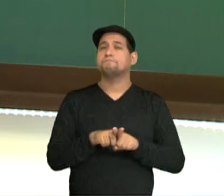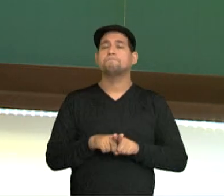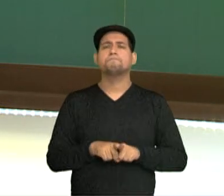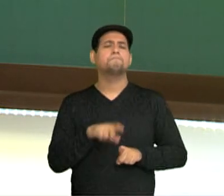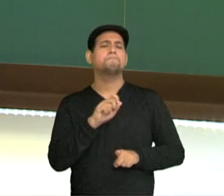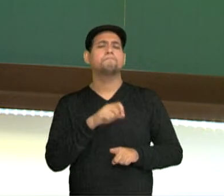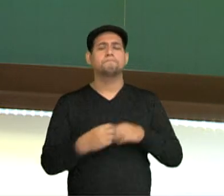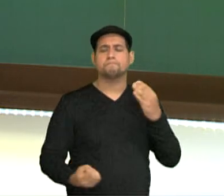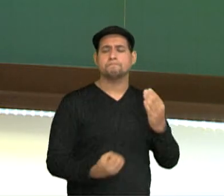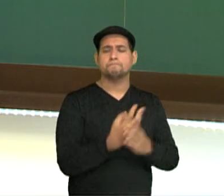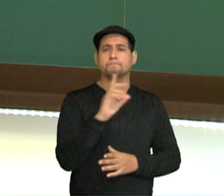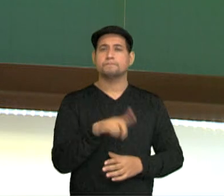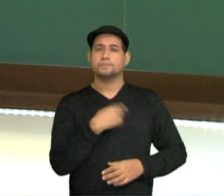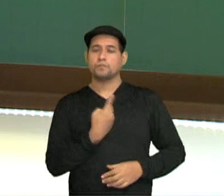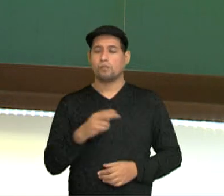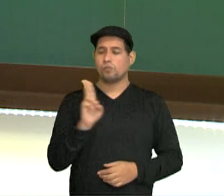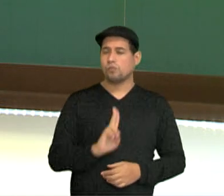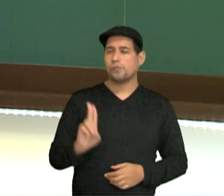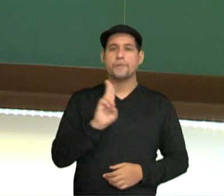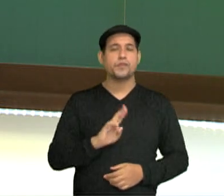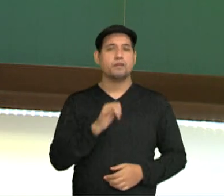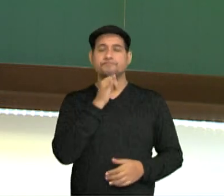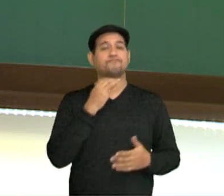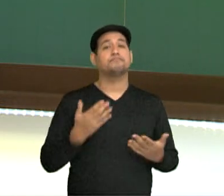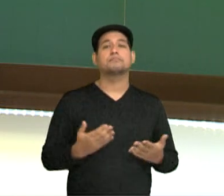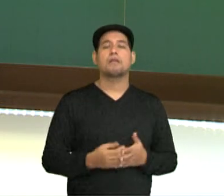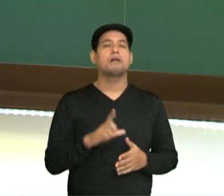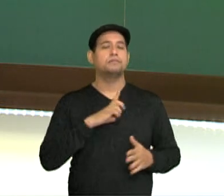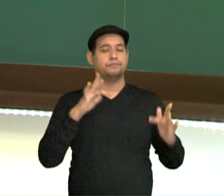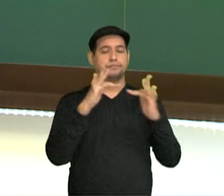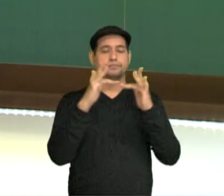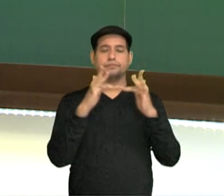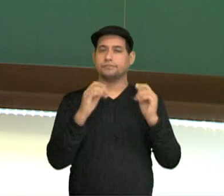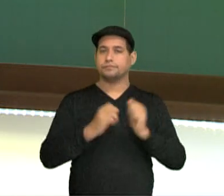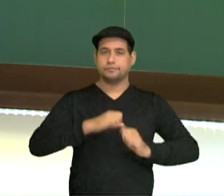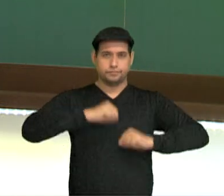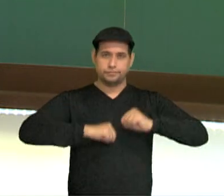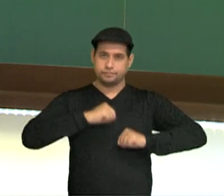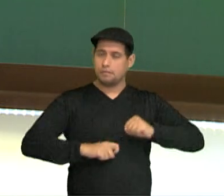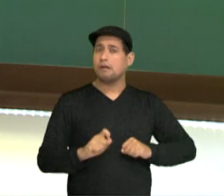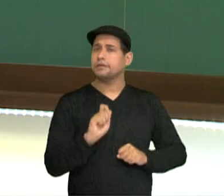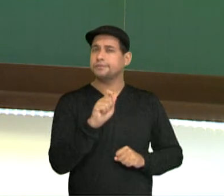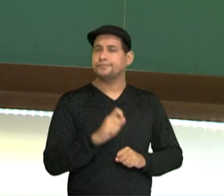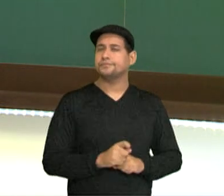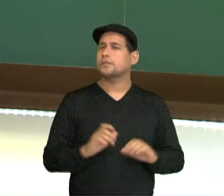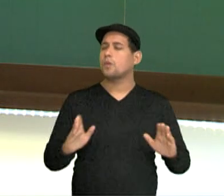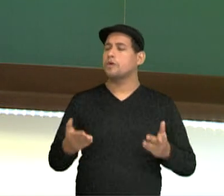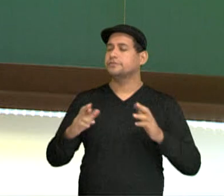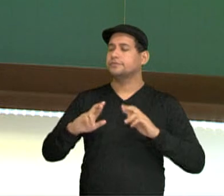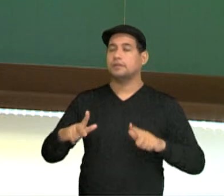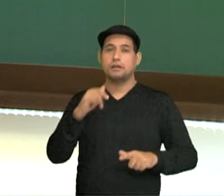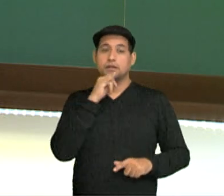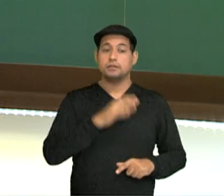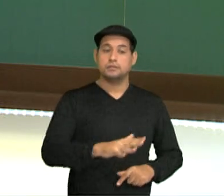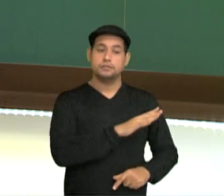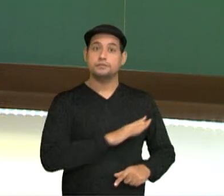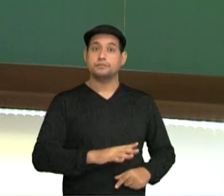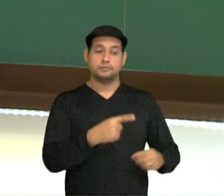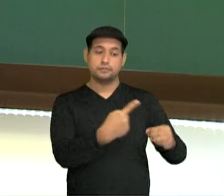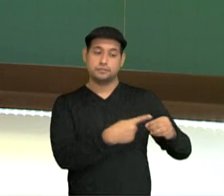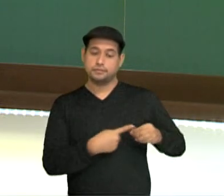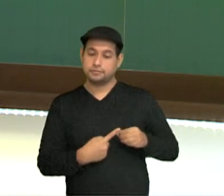que produz que nós consumimos, por exemplo, que está ligado à industrialização? Qual a diferença entre espaço urbano